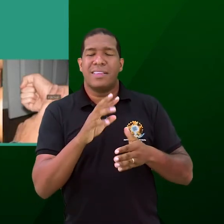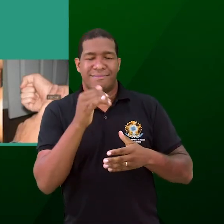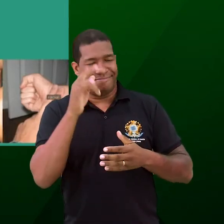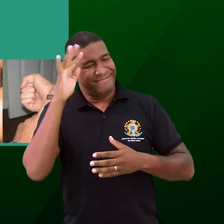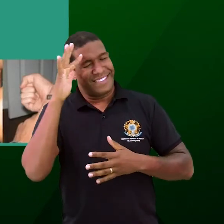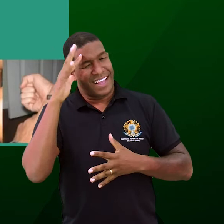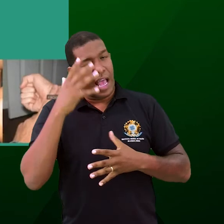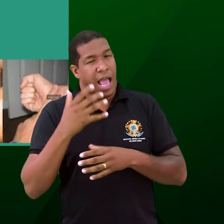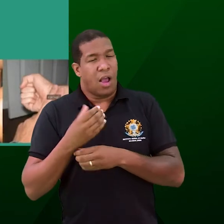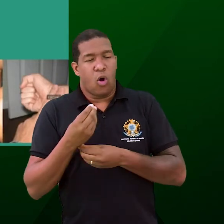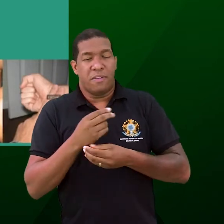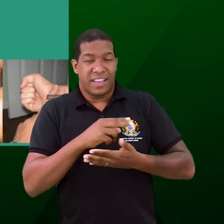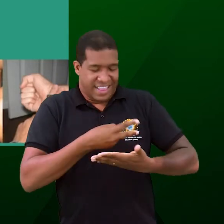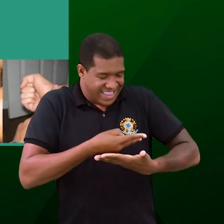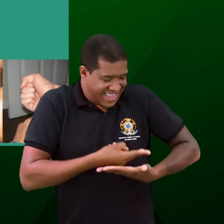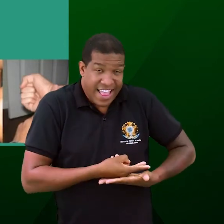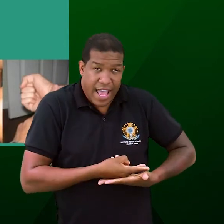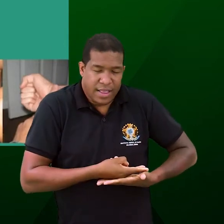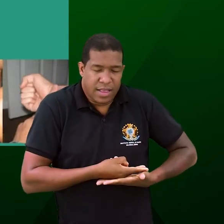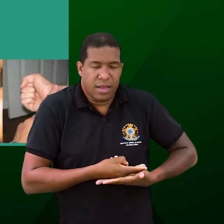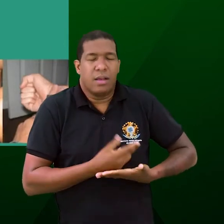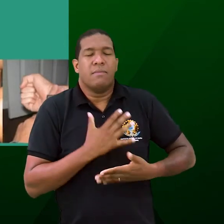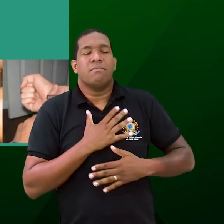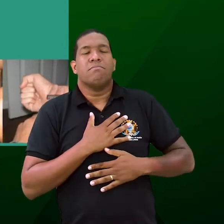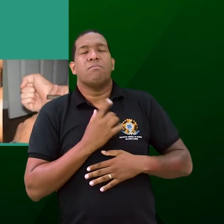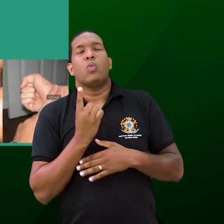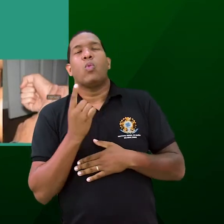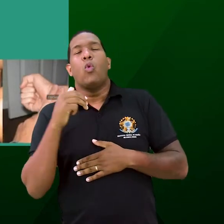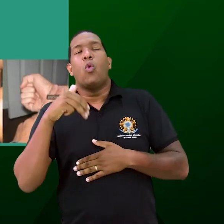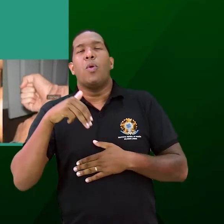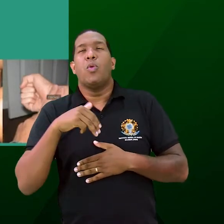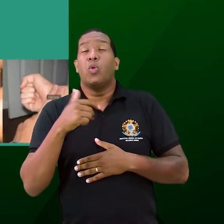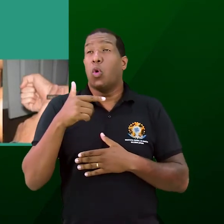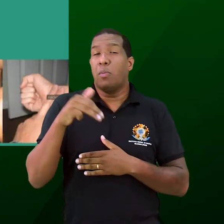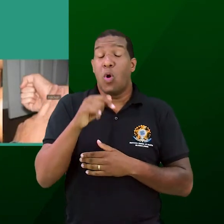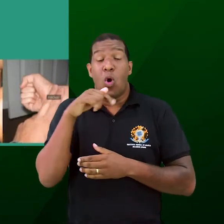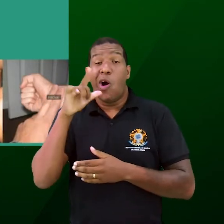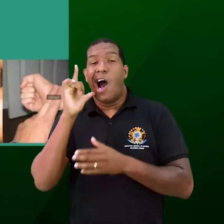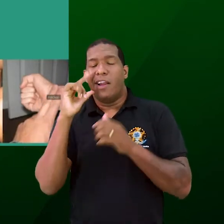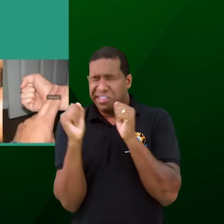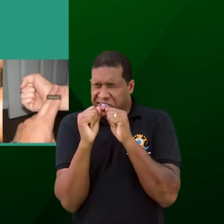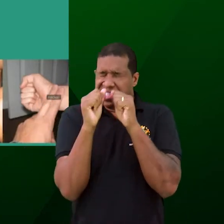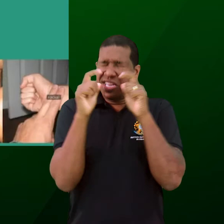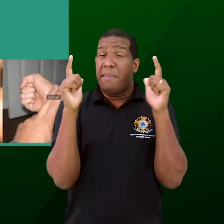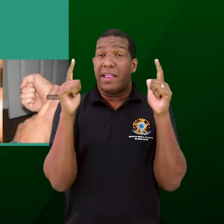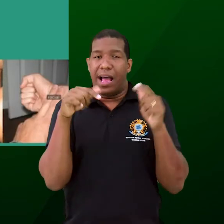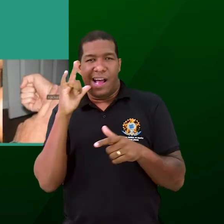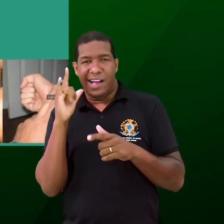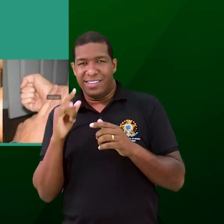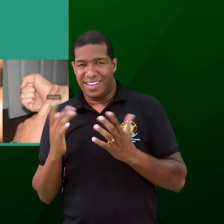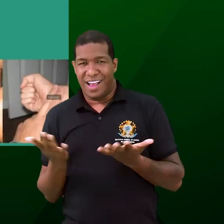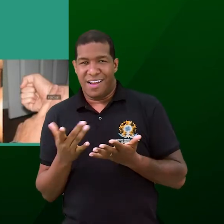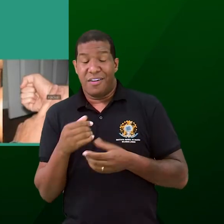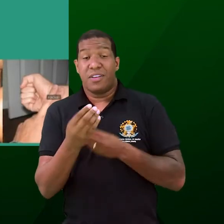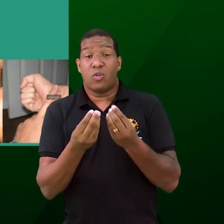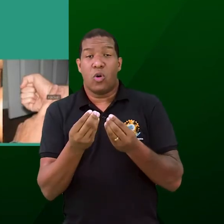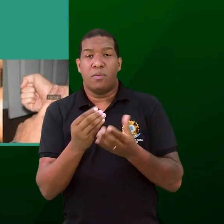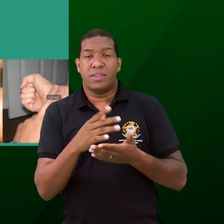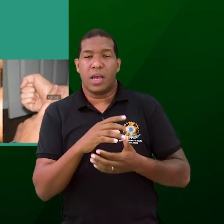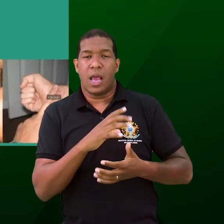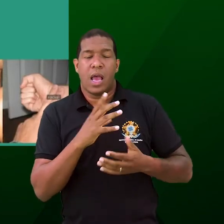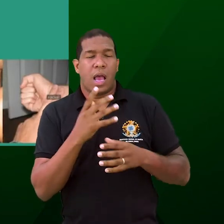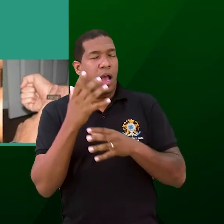a especificidade do futebol tu correr 20 quilômetros. Uma partida aí a pessoa vai correr 10, 11, 12, alguns 15